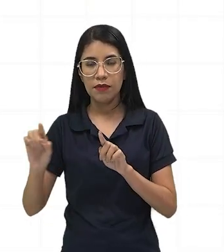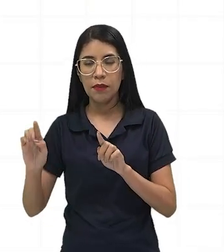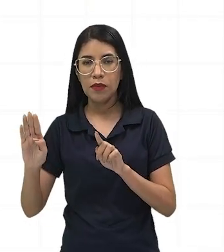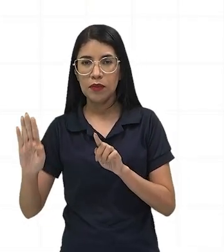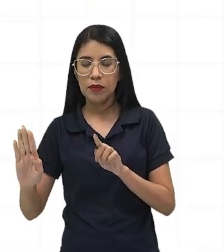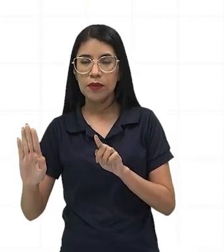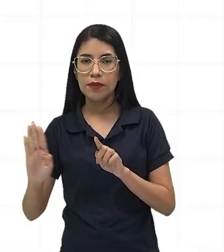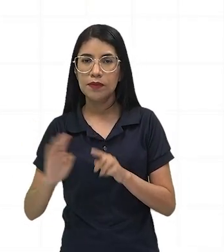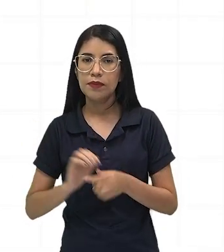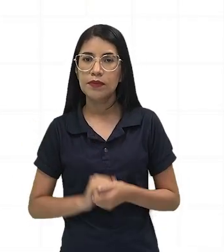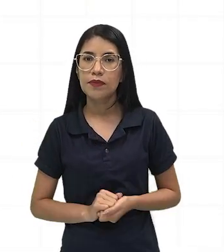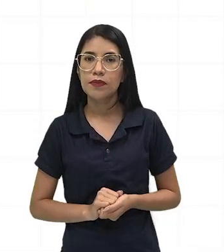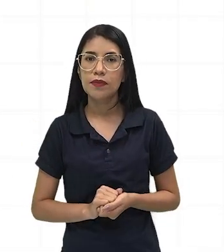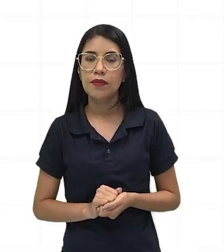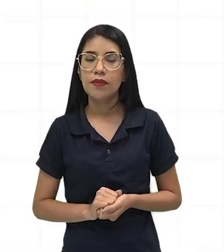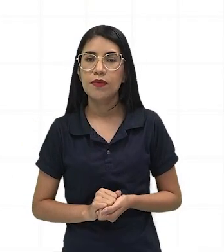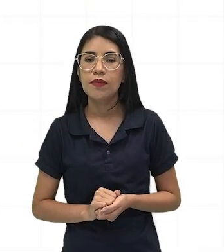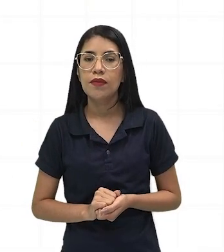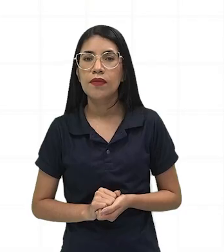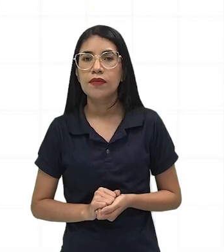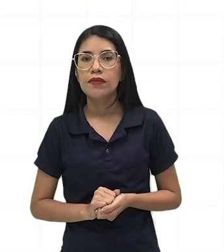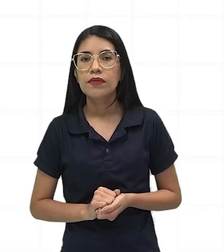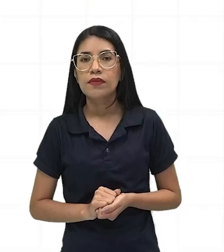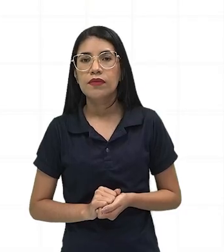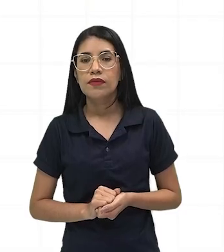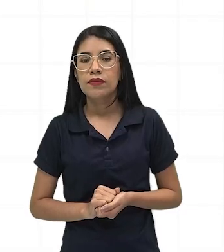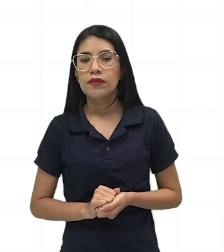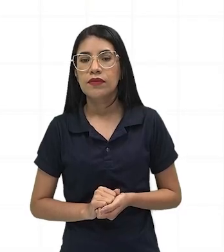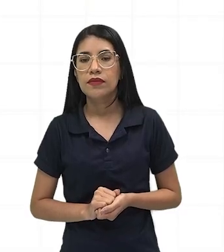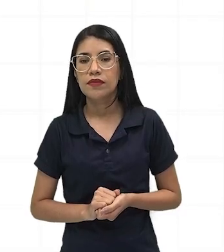B, ok? E aí,